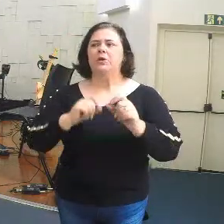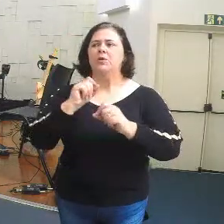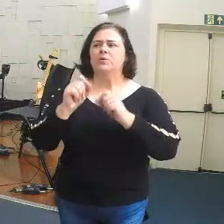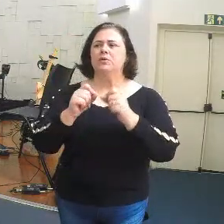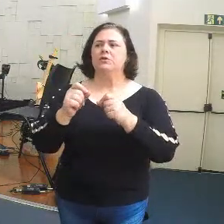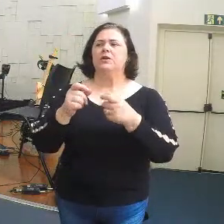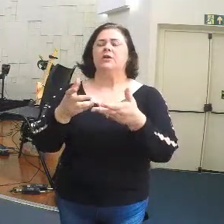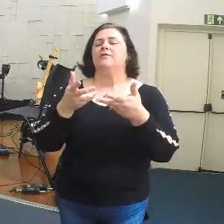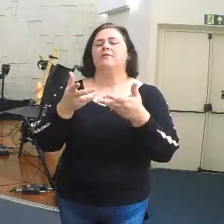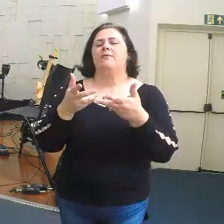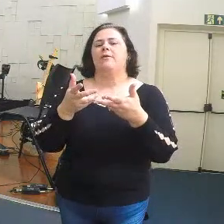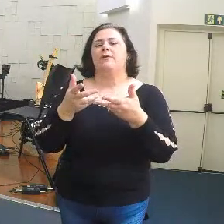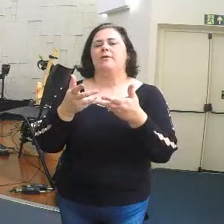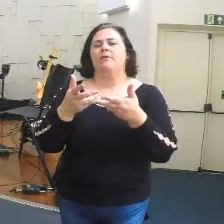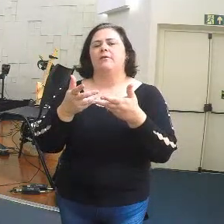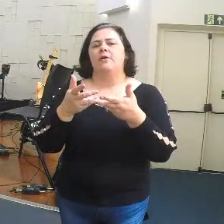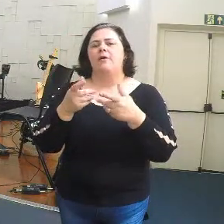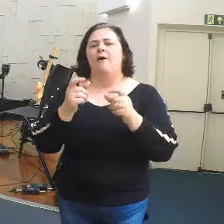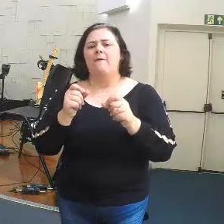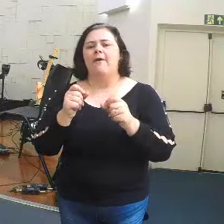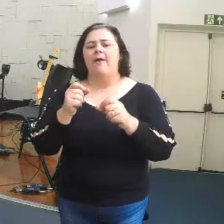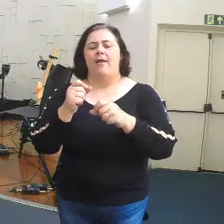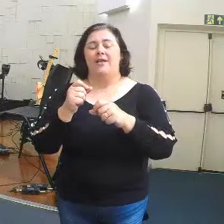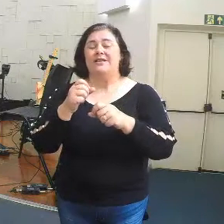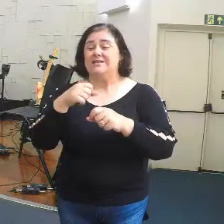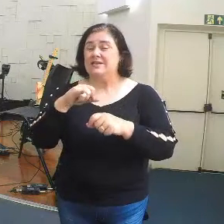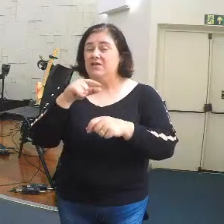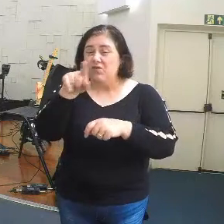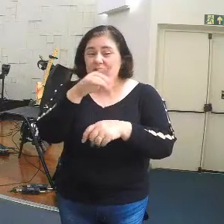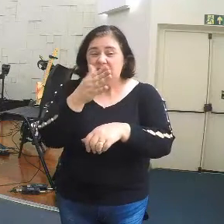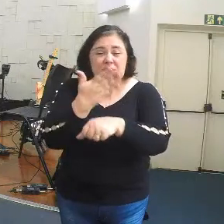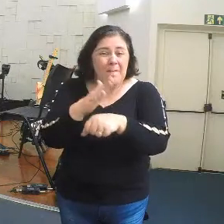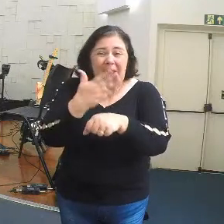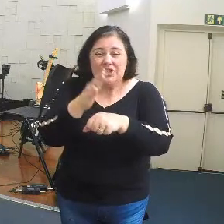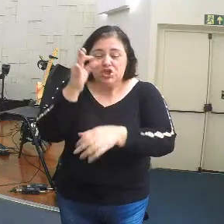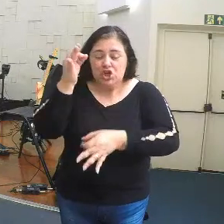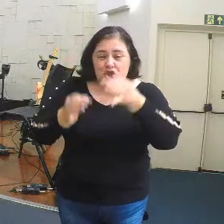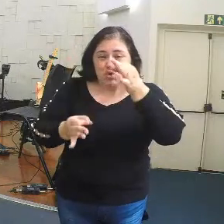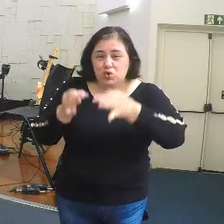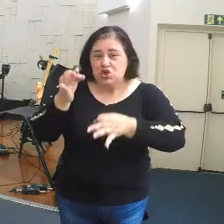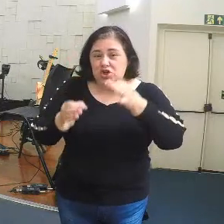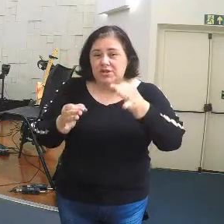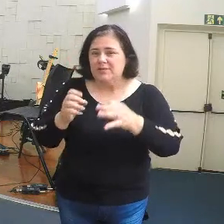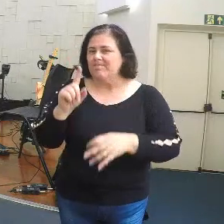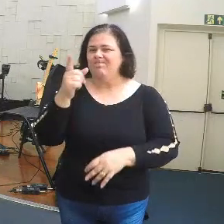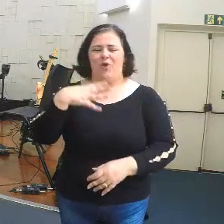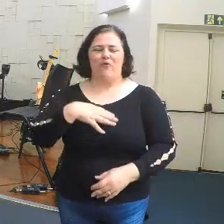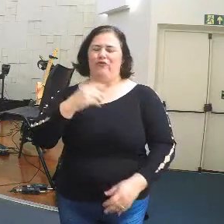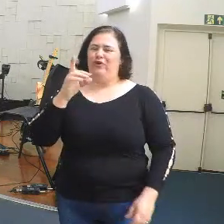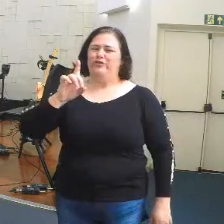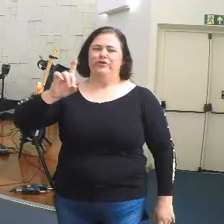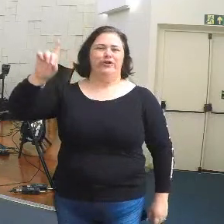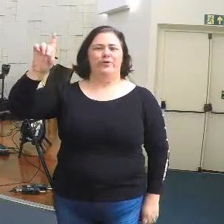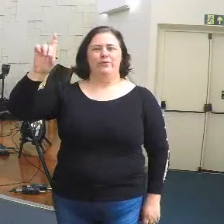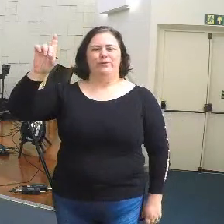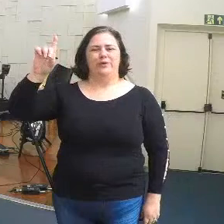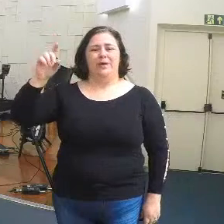filhos do diabo. Todo aquele que não pratica a justiça não procede de Deus, nem aquele que não ama seu